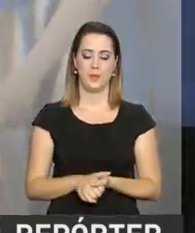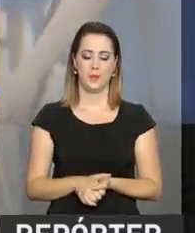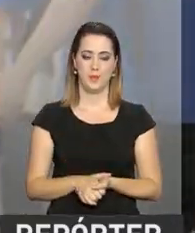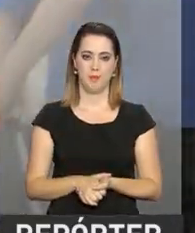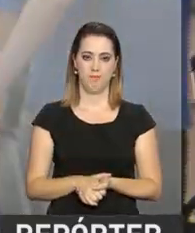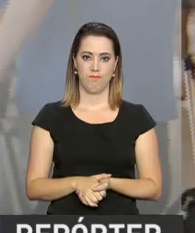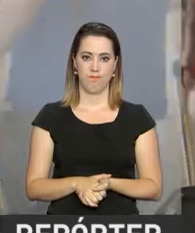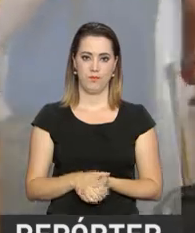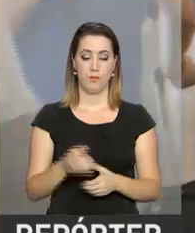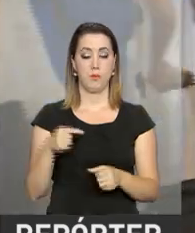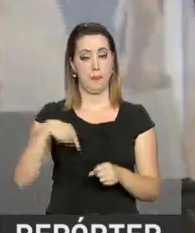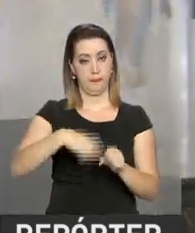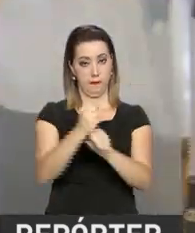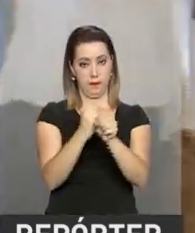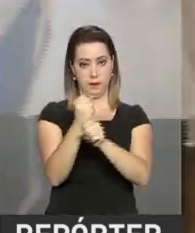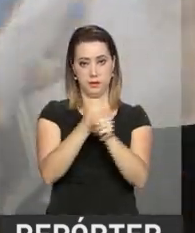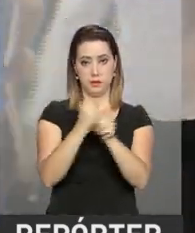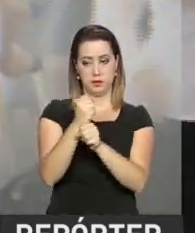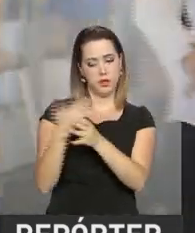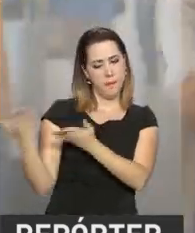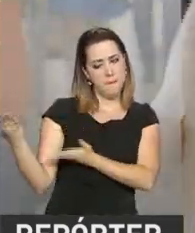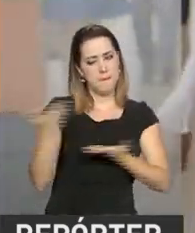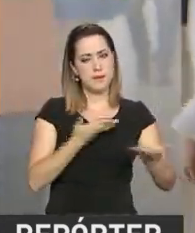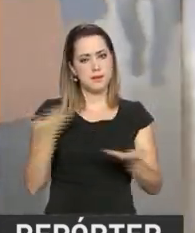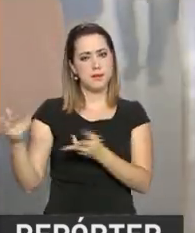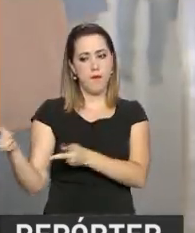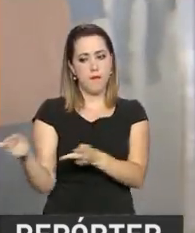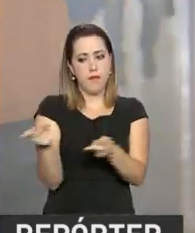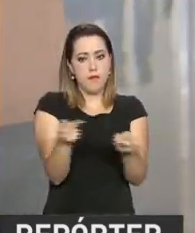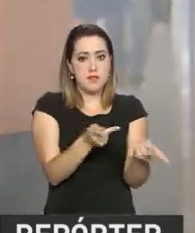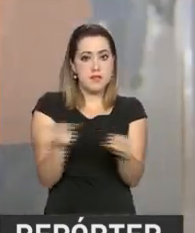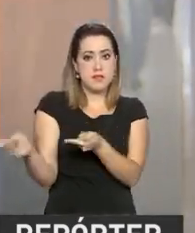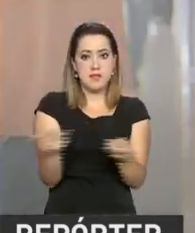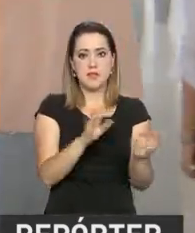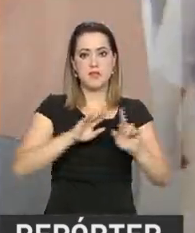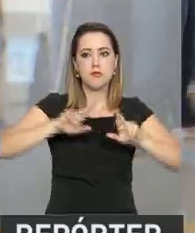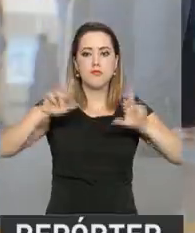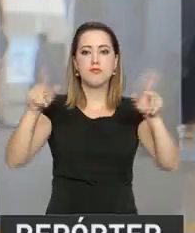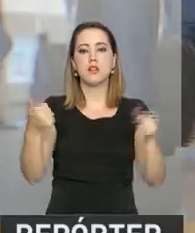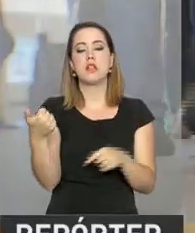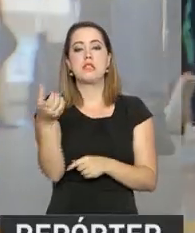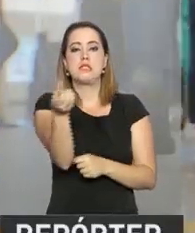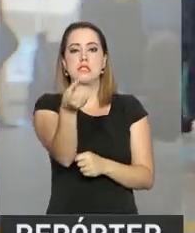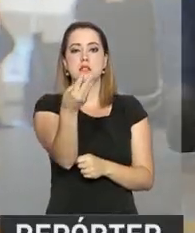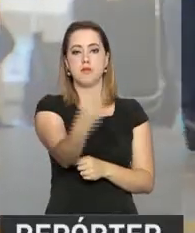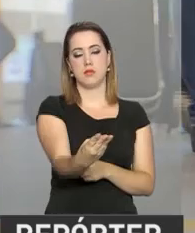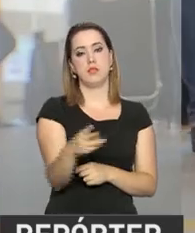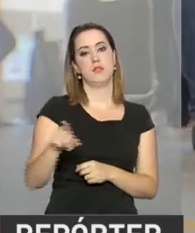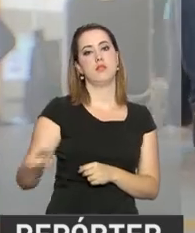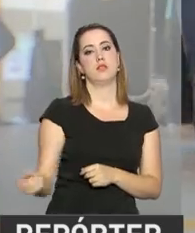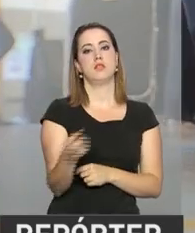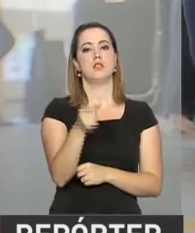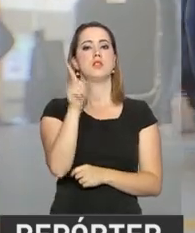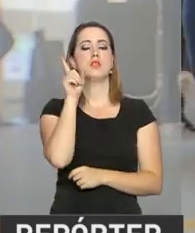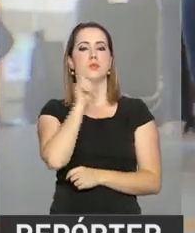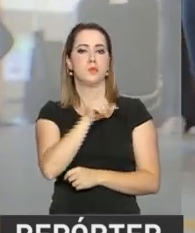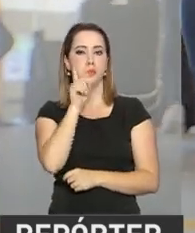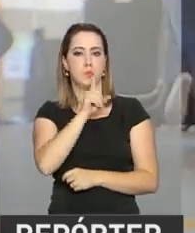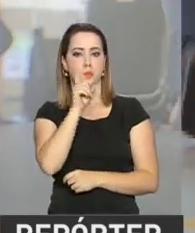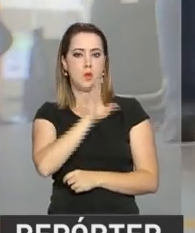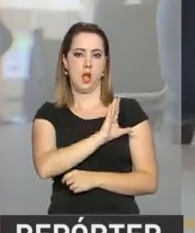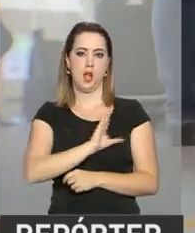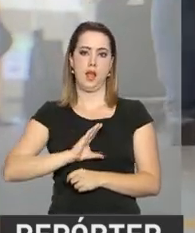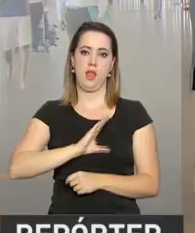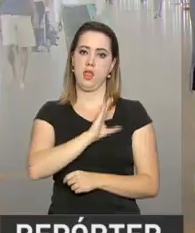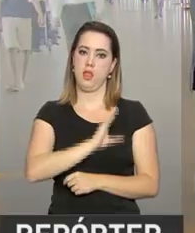2016 o Brasil recebeu mais de 163.000 turistas dos Estados Unidos Canadá Japão